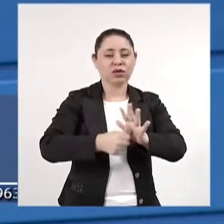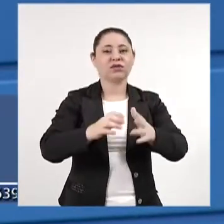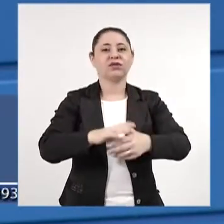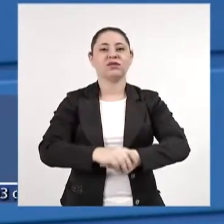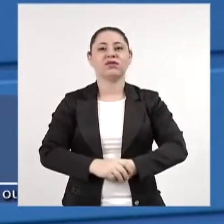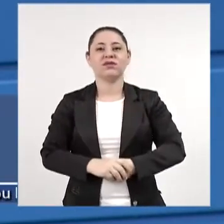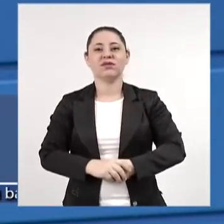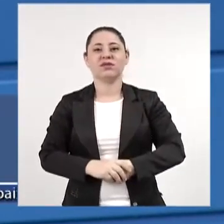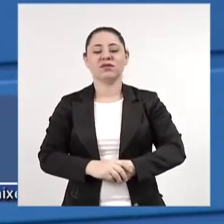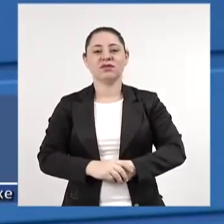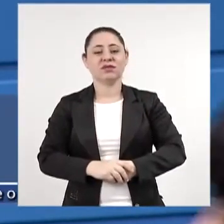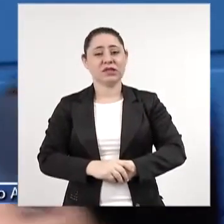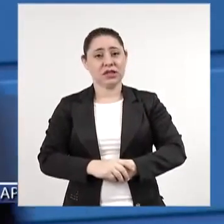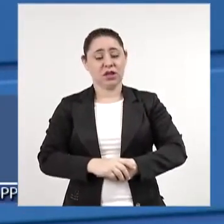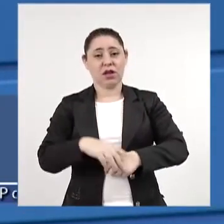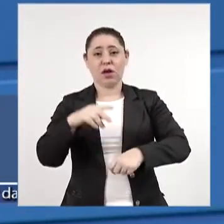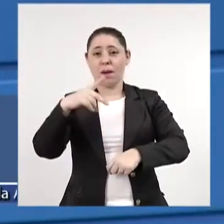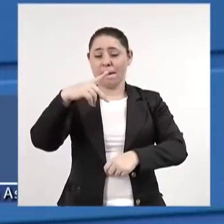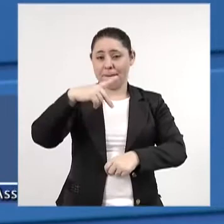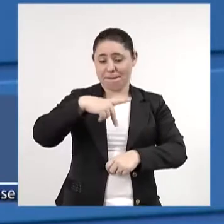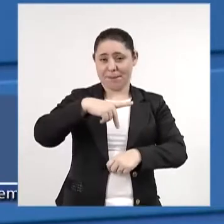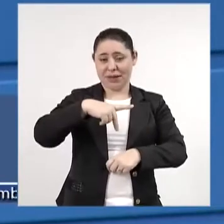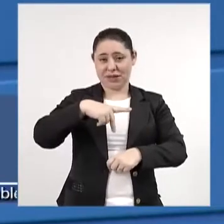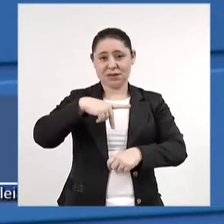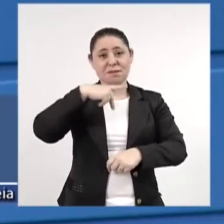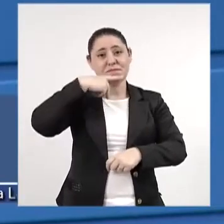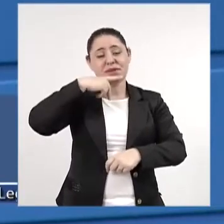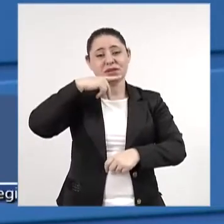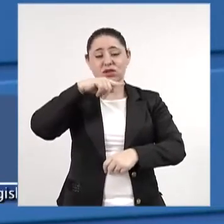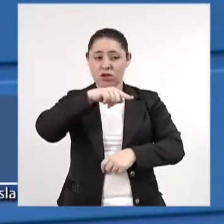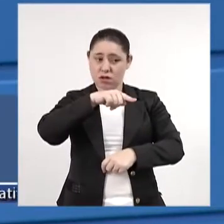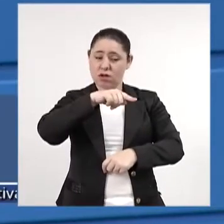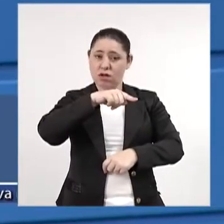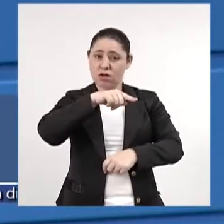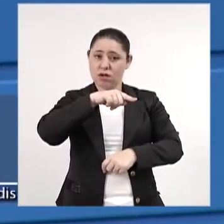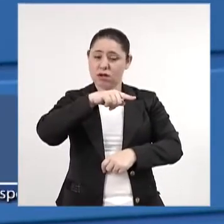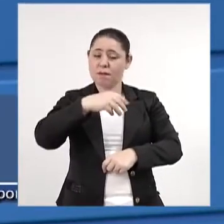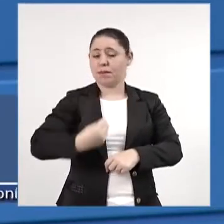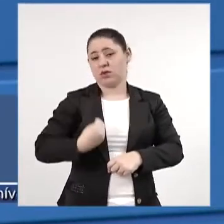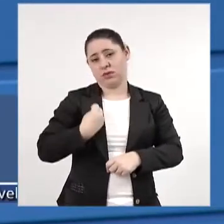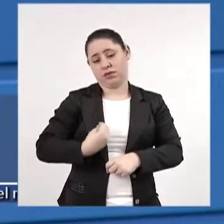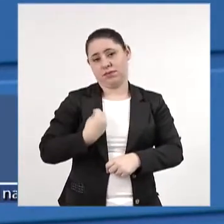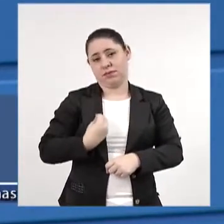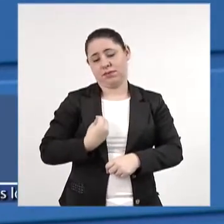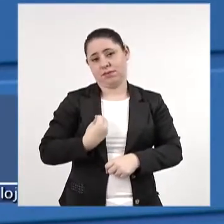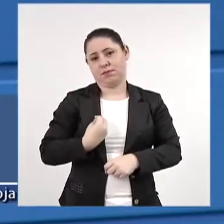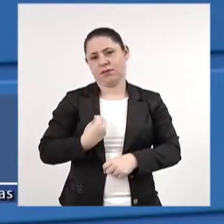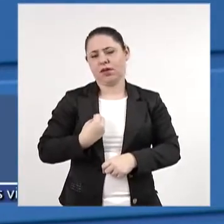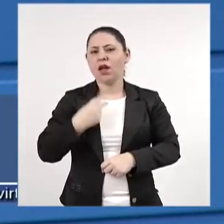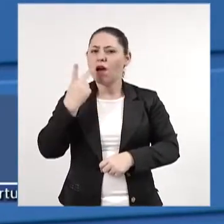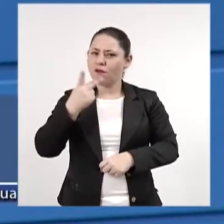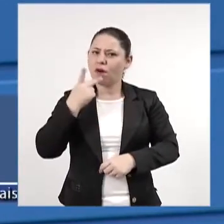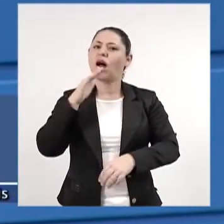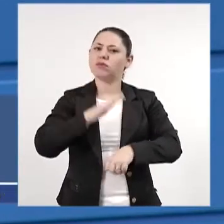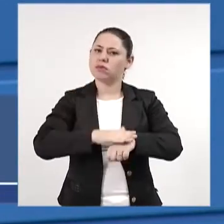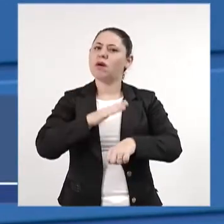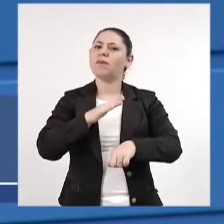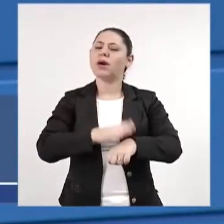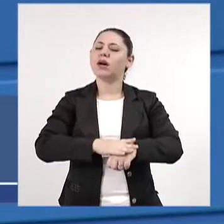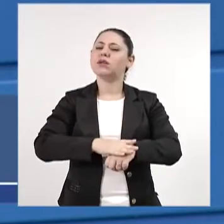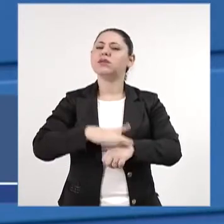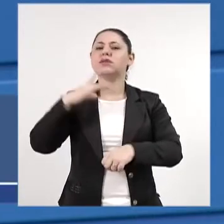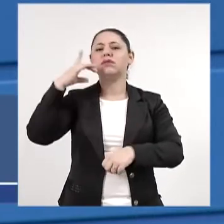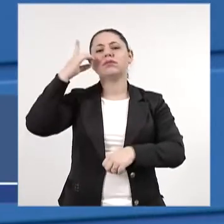do governo, do partido do qual Vossa Excelência faz parte. E digo mais, deputado